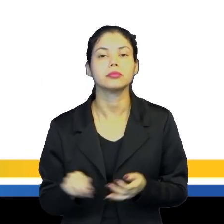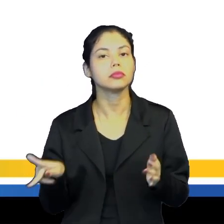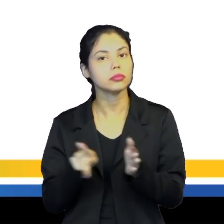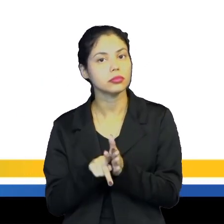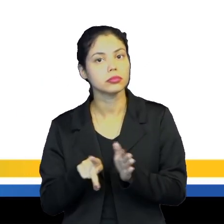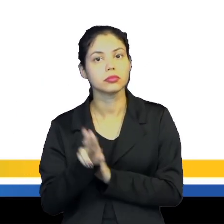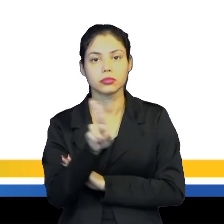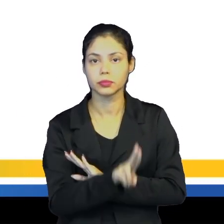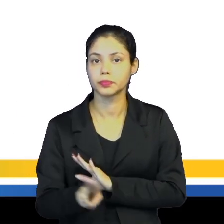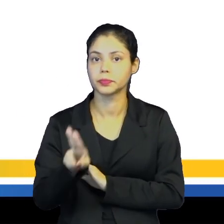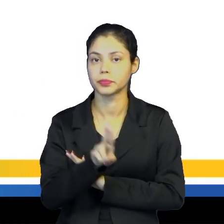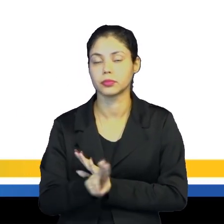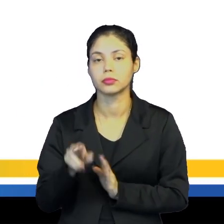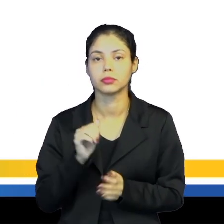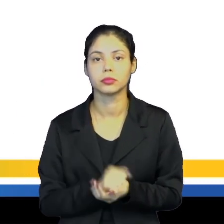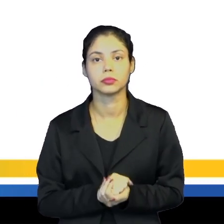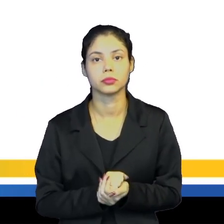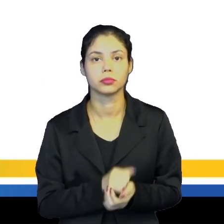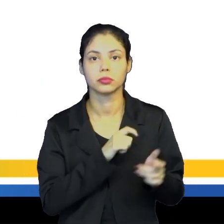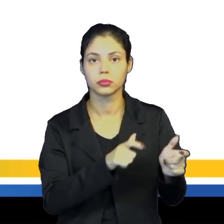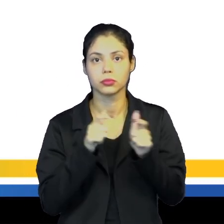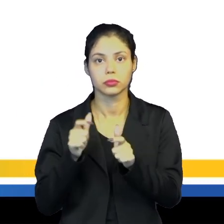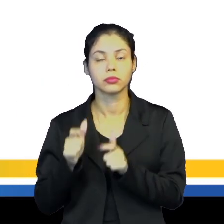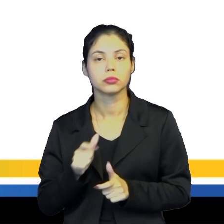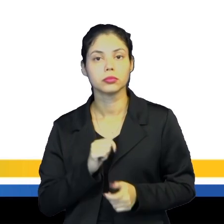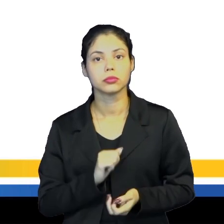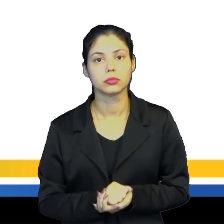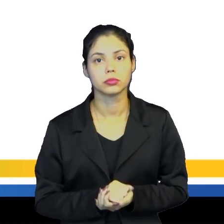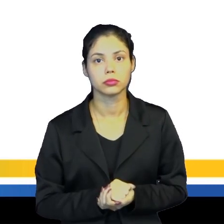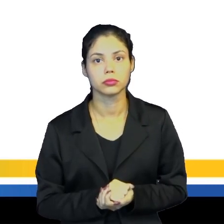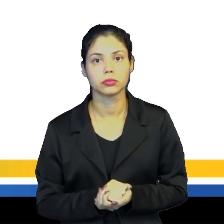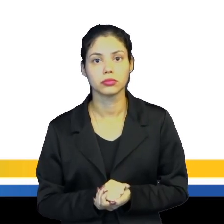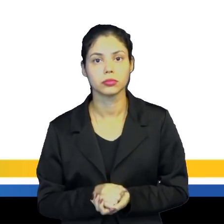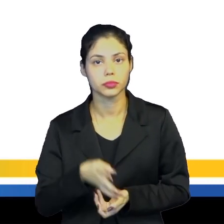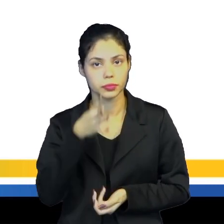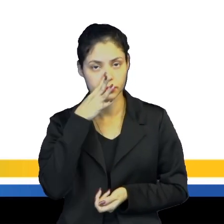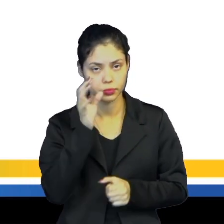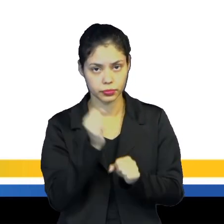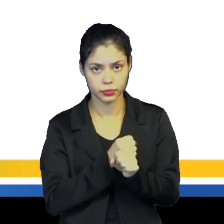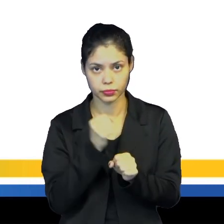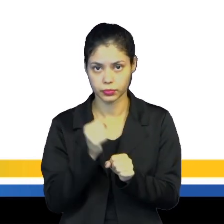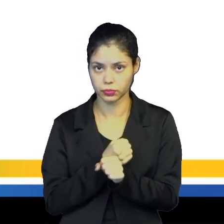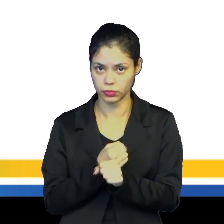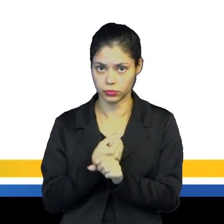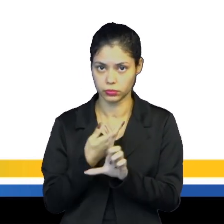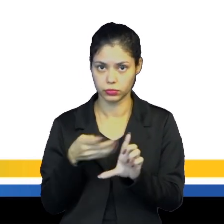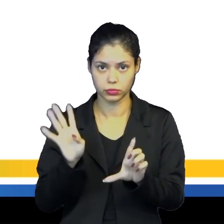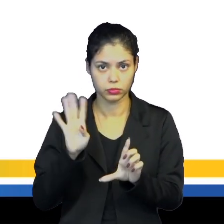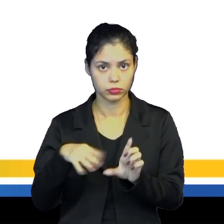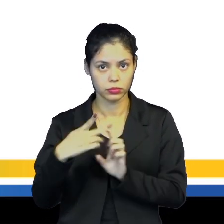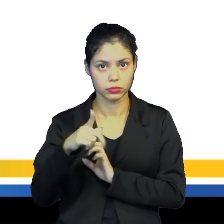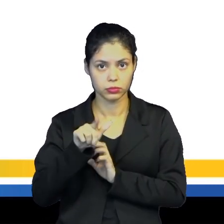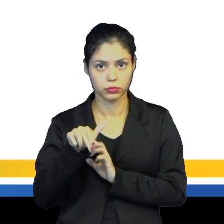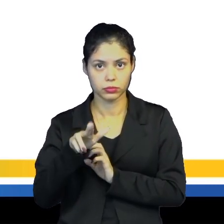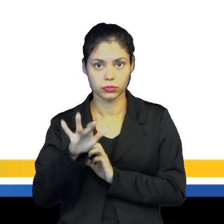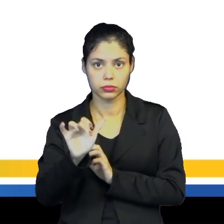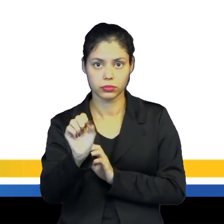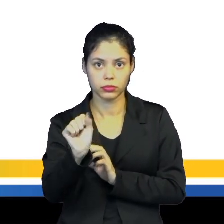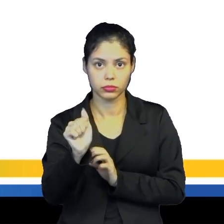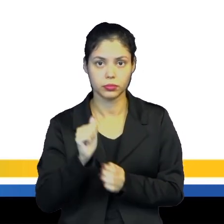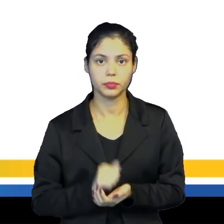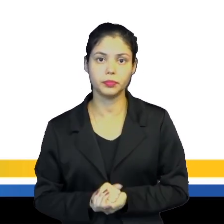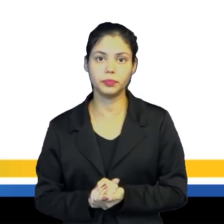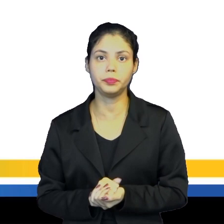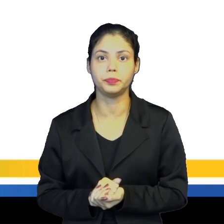estará utilizando um ambiente para a confecção de planilhas eletrônicas.